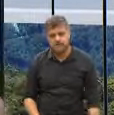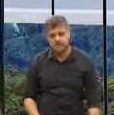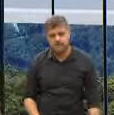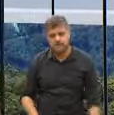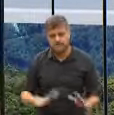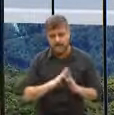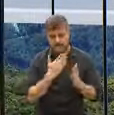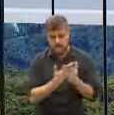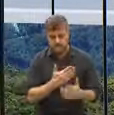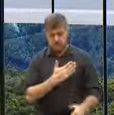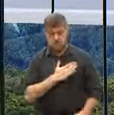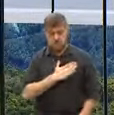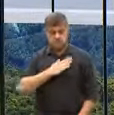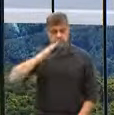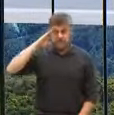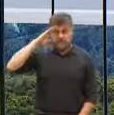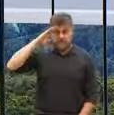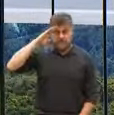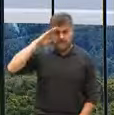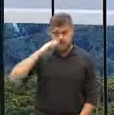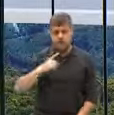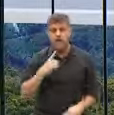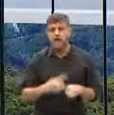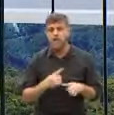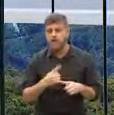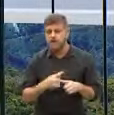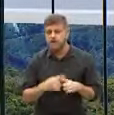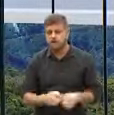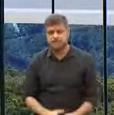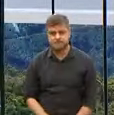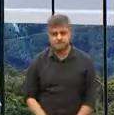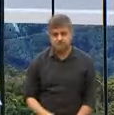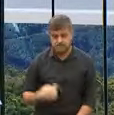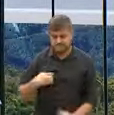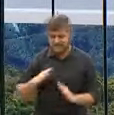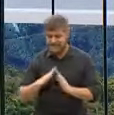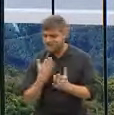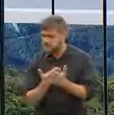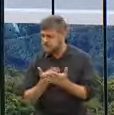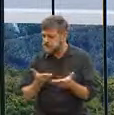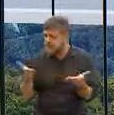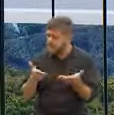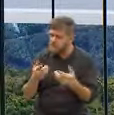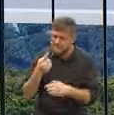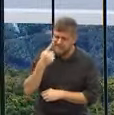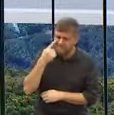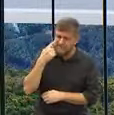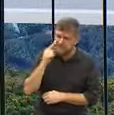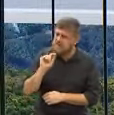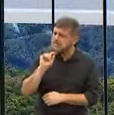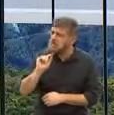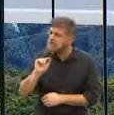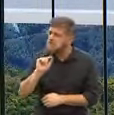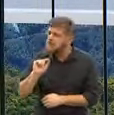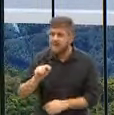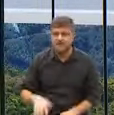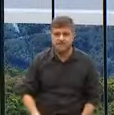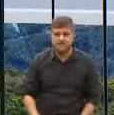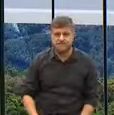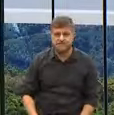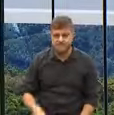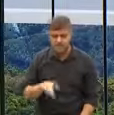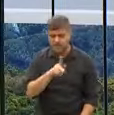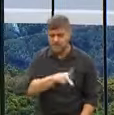a escola cívico-militar. Por quê? Porque as nossas escolas hoje, você vê que o papel